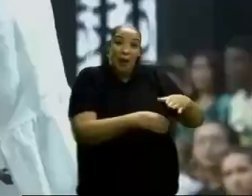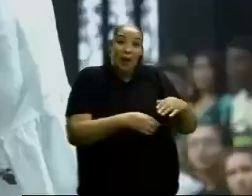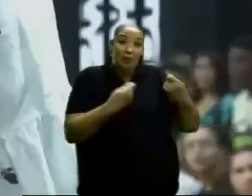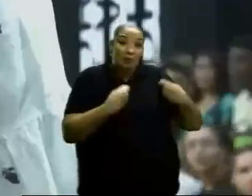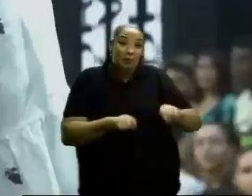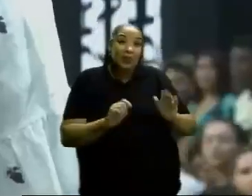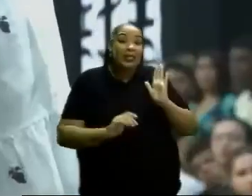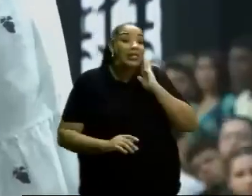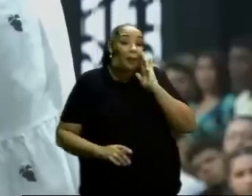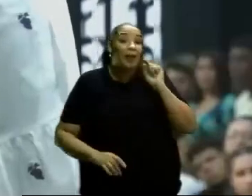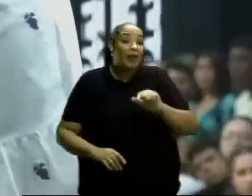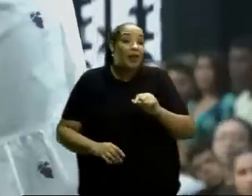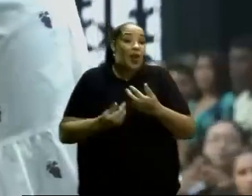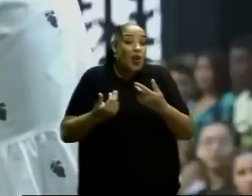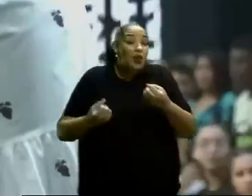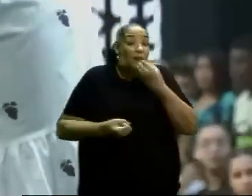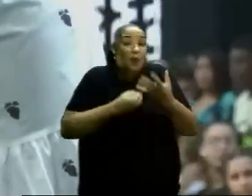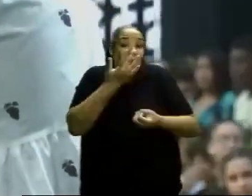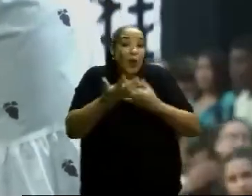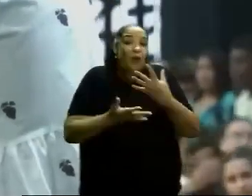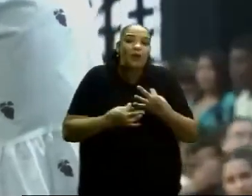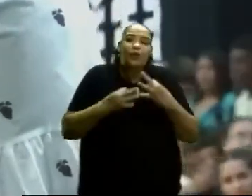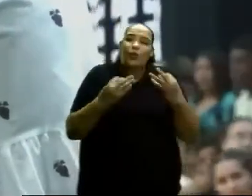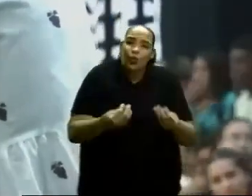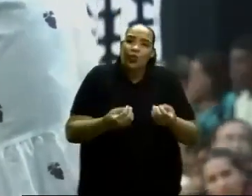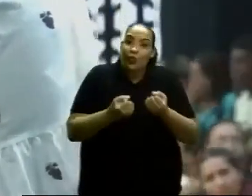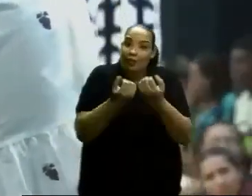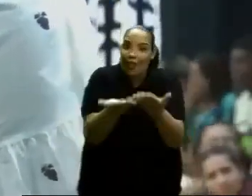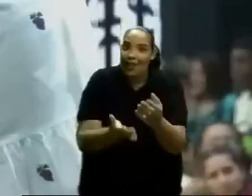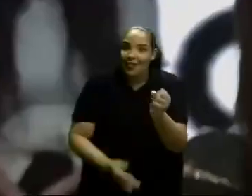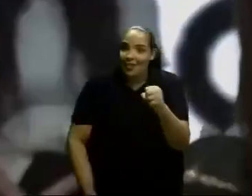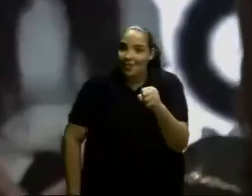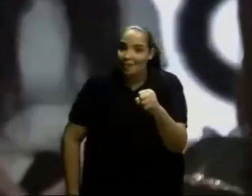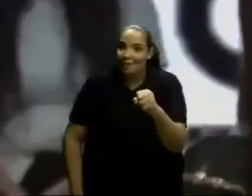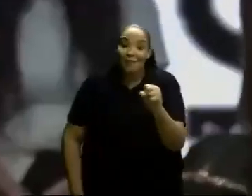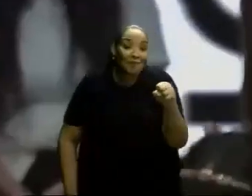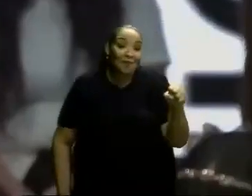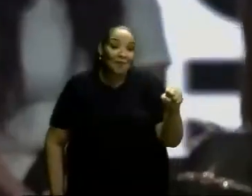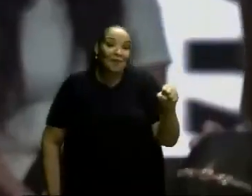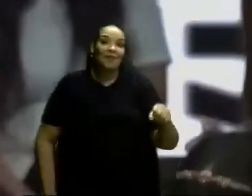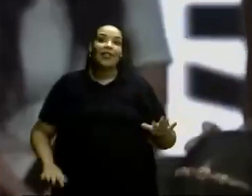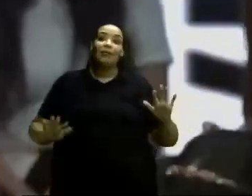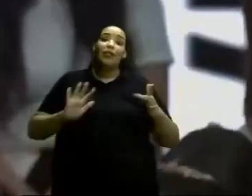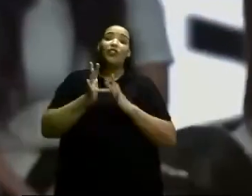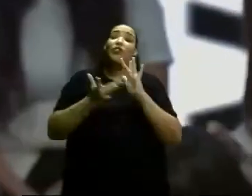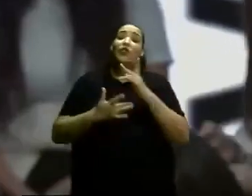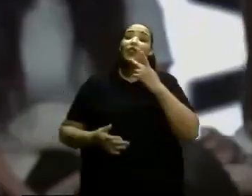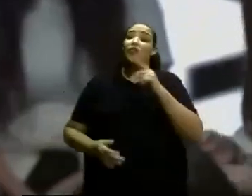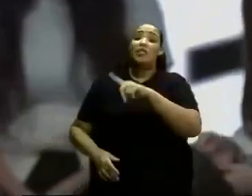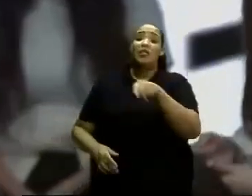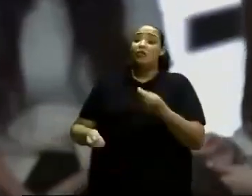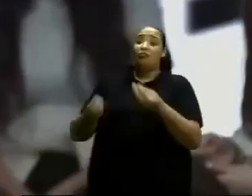cabeça e saber que ia ter lucro em todo investimento, você entregaria tudo, sim ou não? Sim ou não? Jesus está dizendo, você só não está